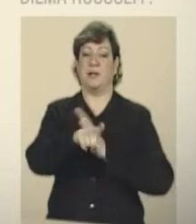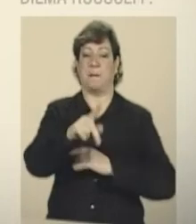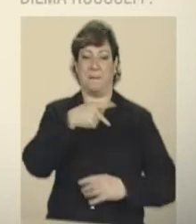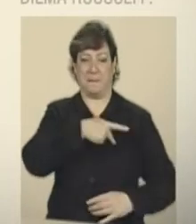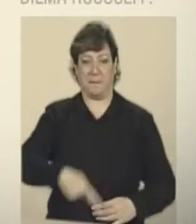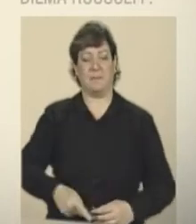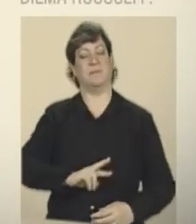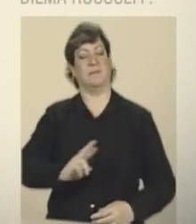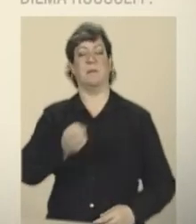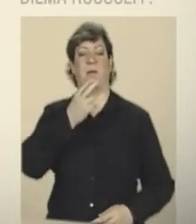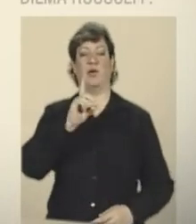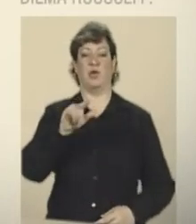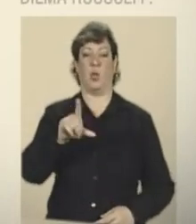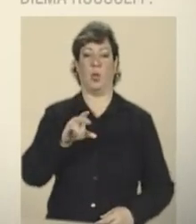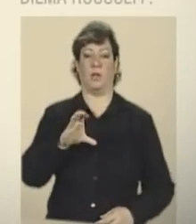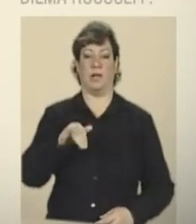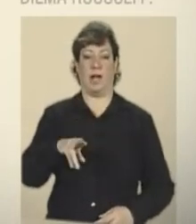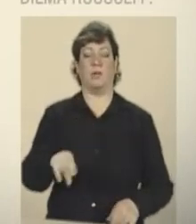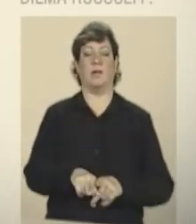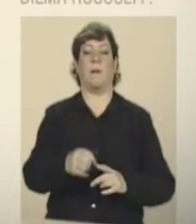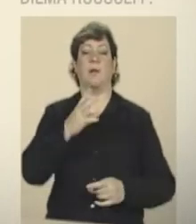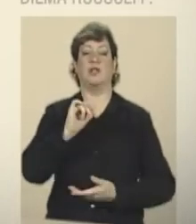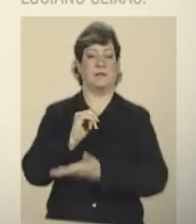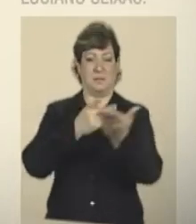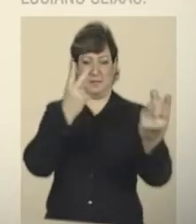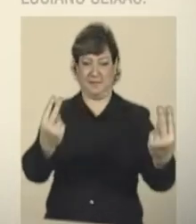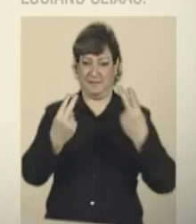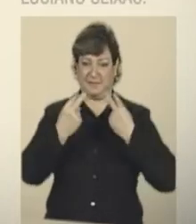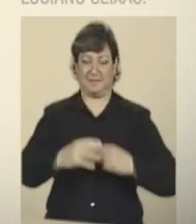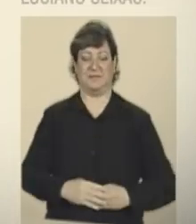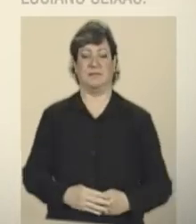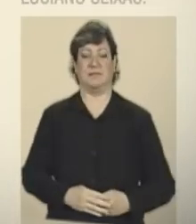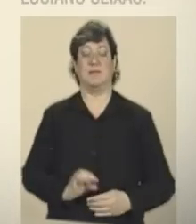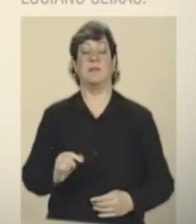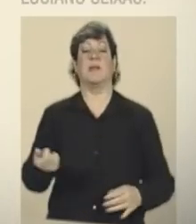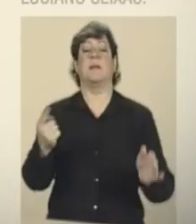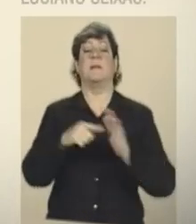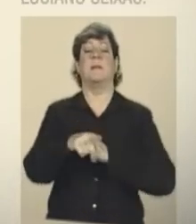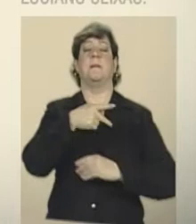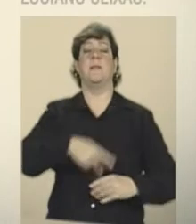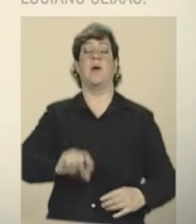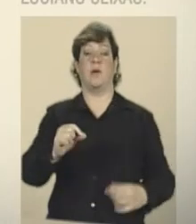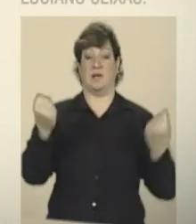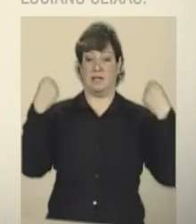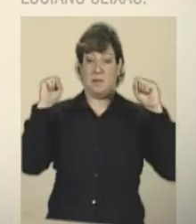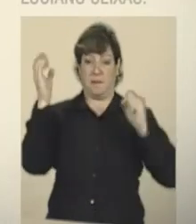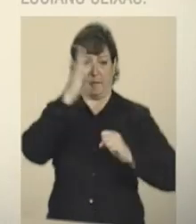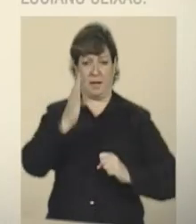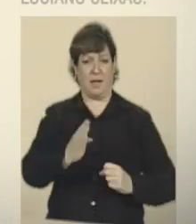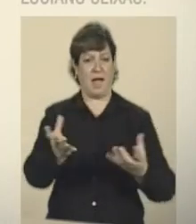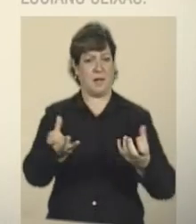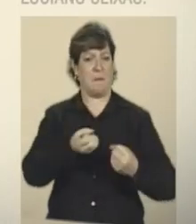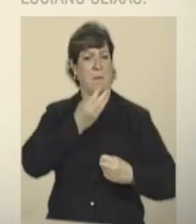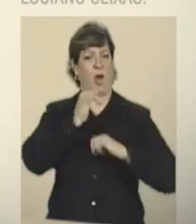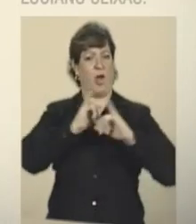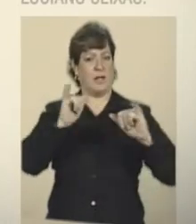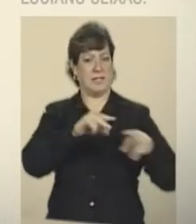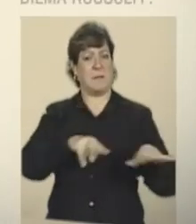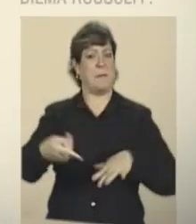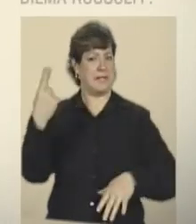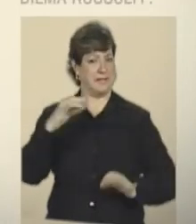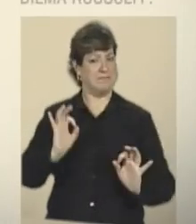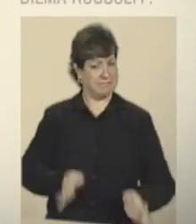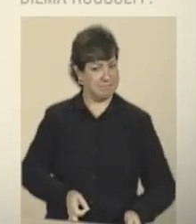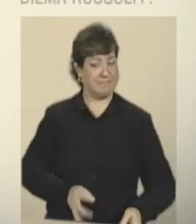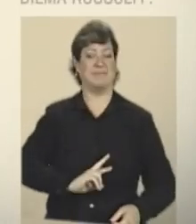dia presidenta Bom dia Luciano e Bom dia aos nossos ouvidos presidenta um esporte brasileiro recebeu uma boa notícia na semana passada